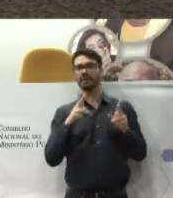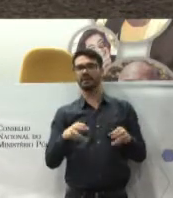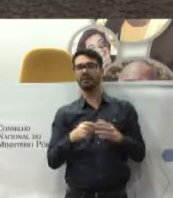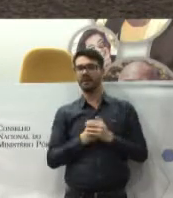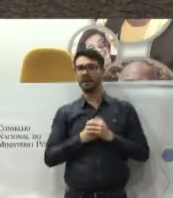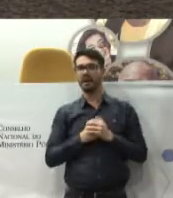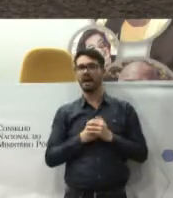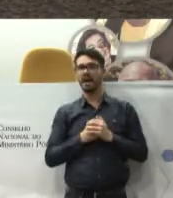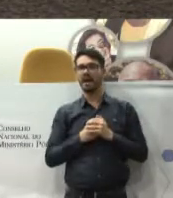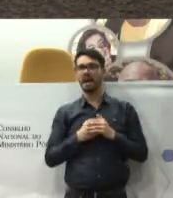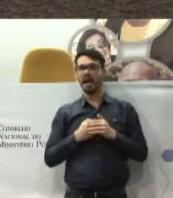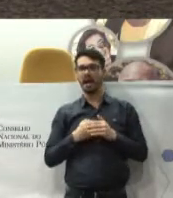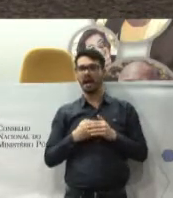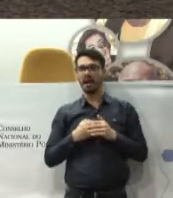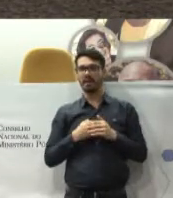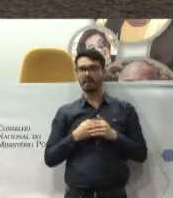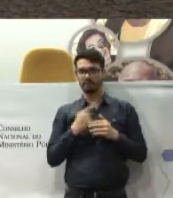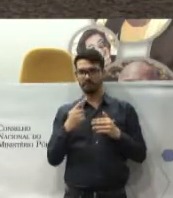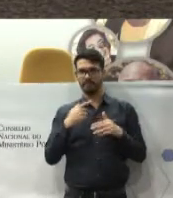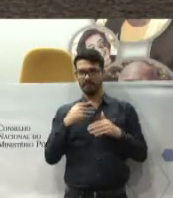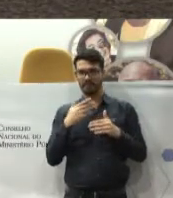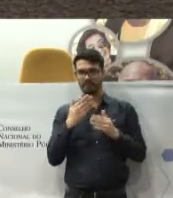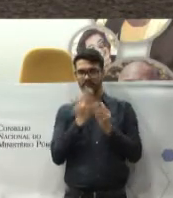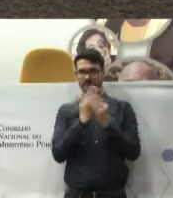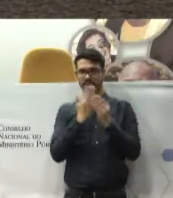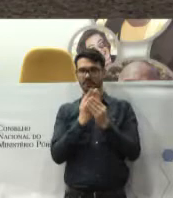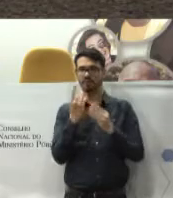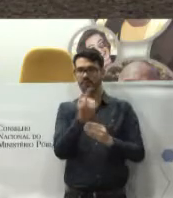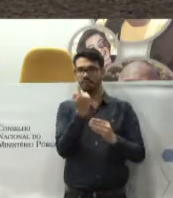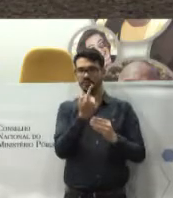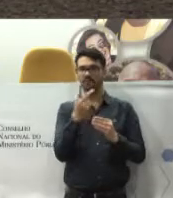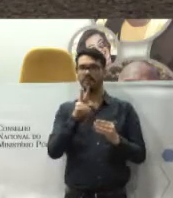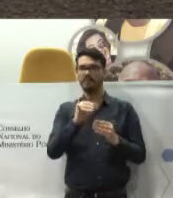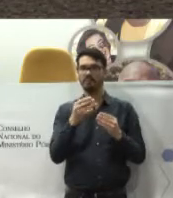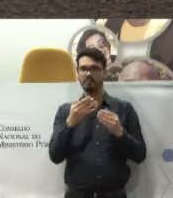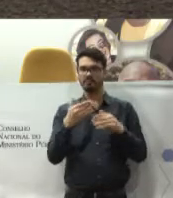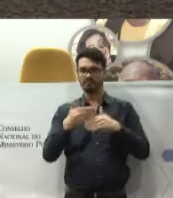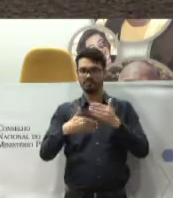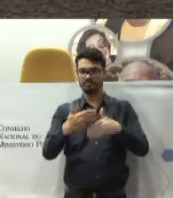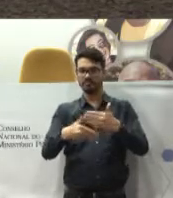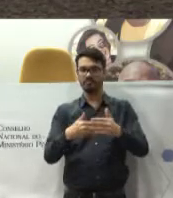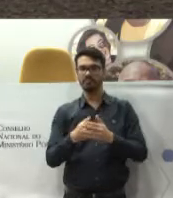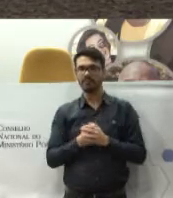o acúmulo de processos individuais acaba gerando uma situação de